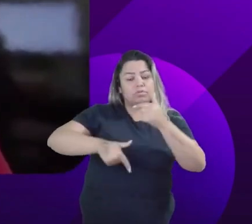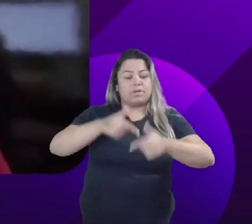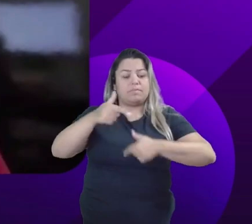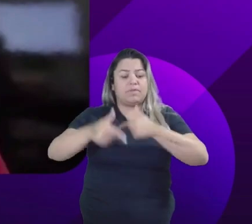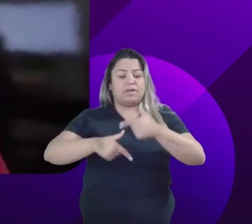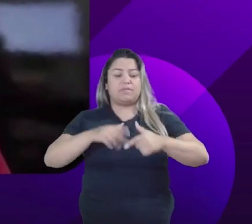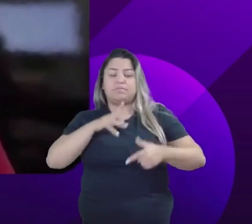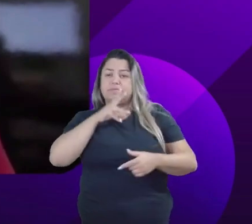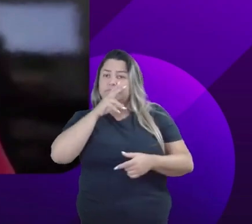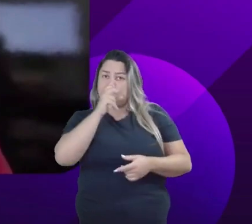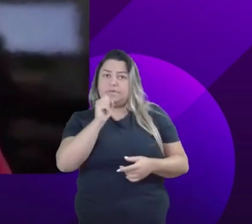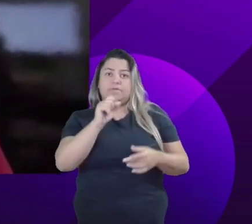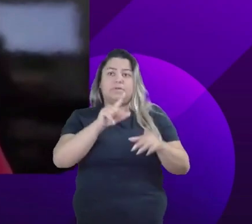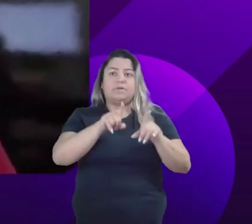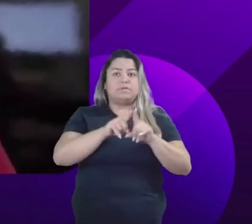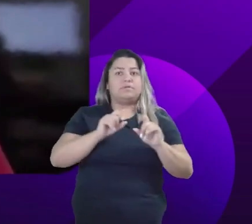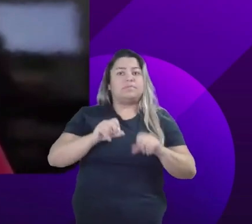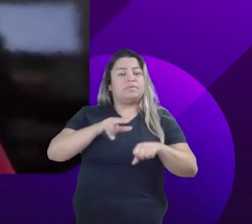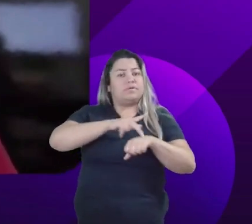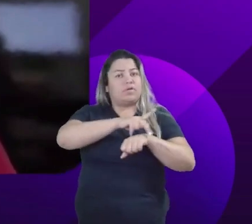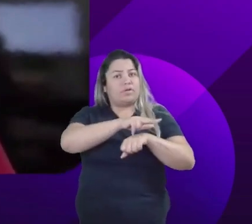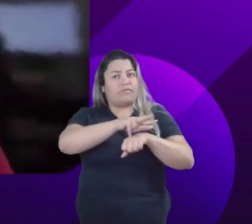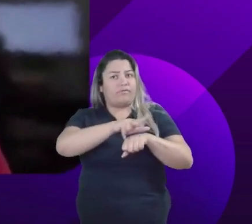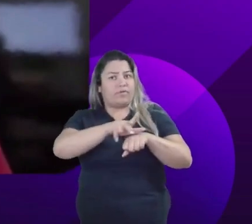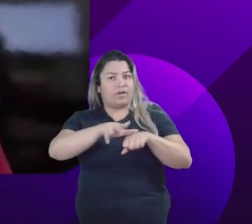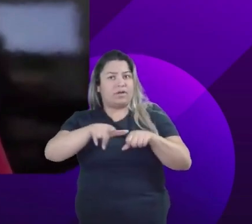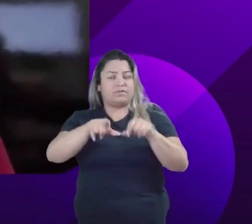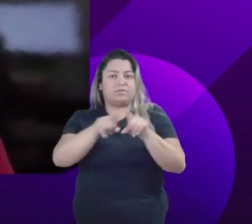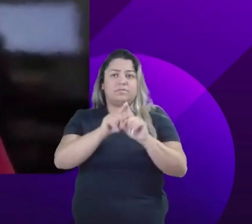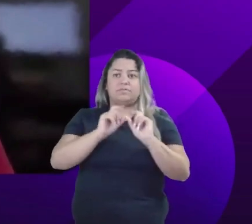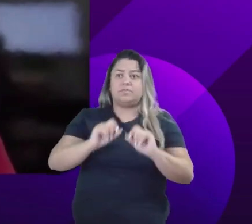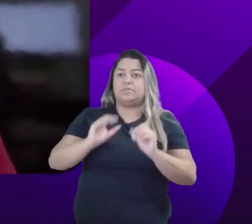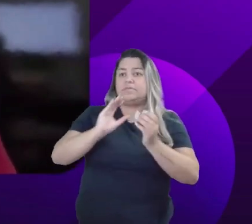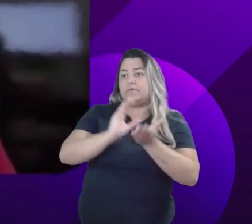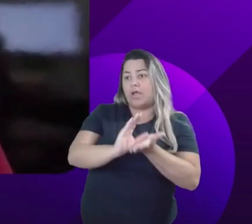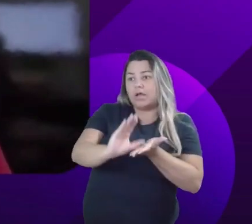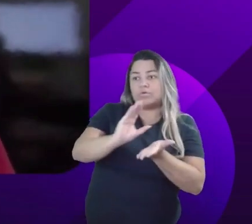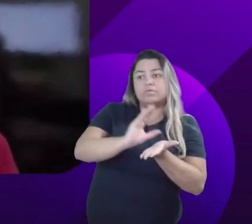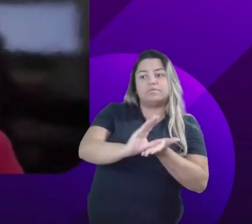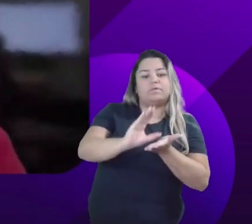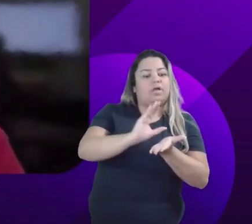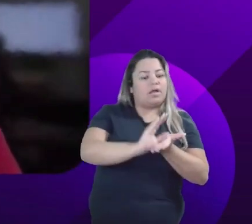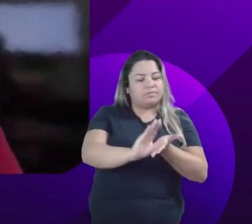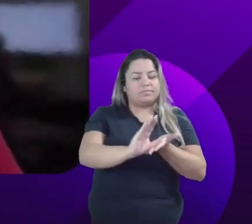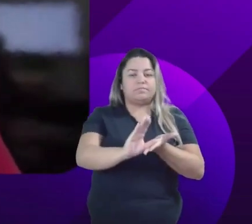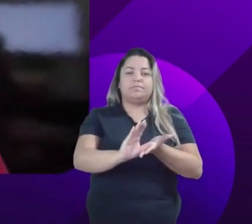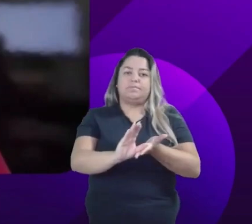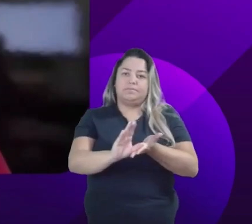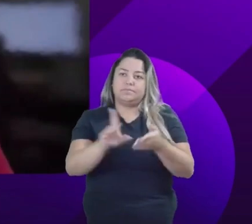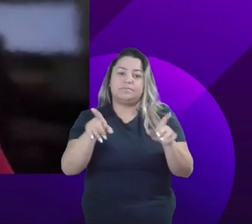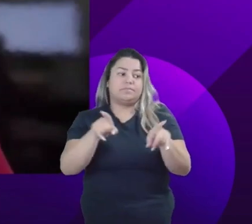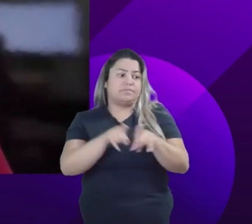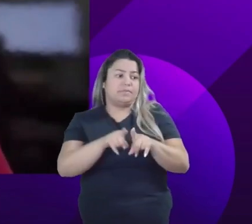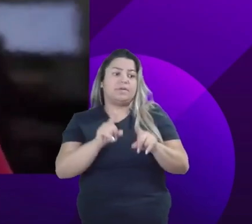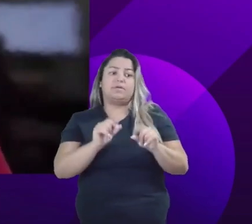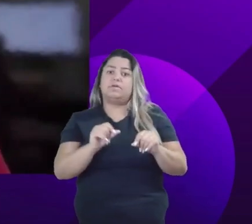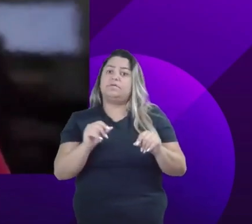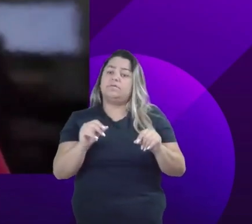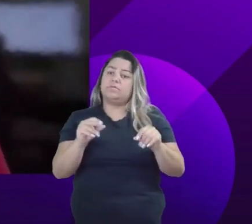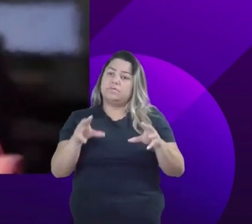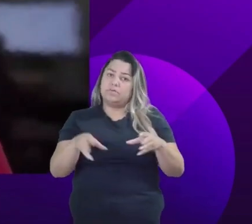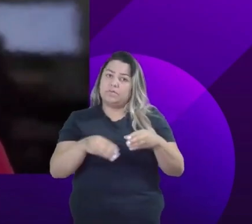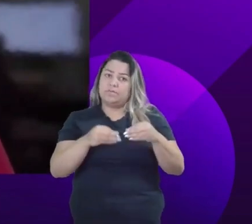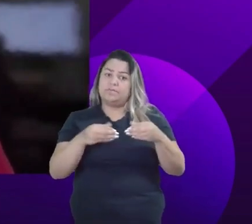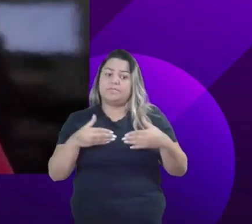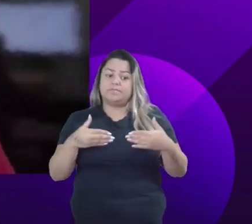grande força-tarefa em várias pastas, para que os recursos, todos eles, né, inclusive os recursos que vêm do Ministério das